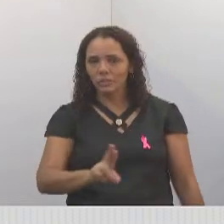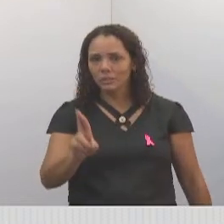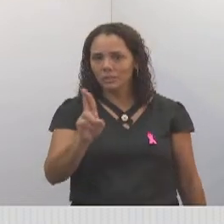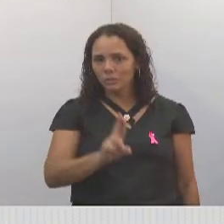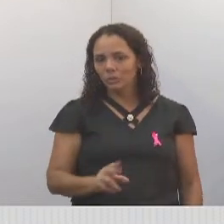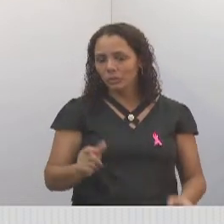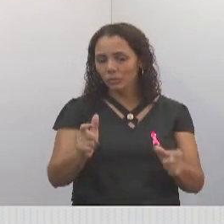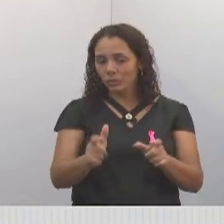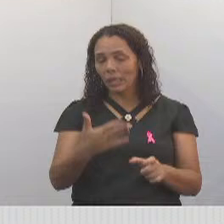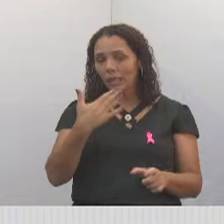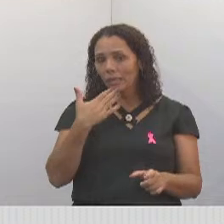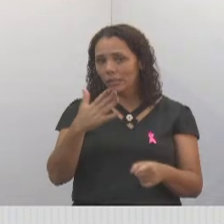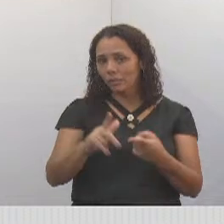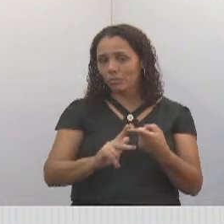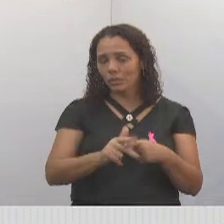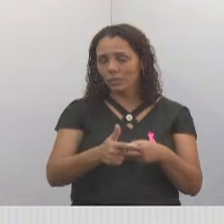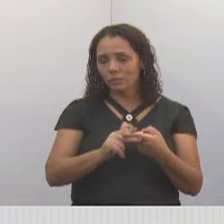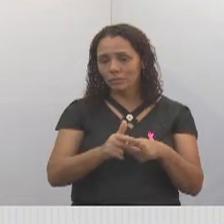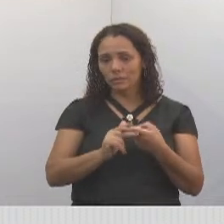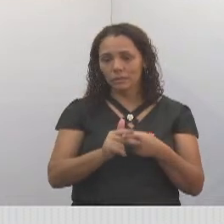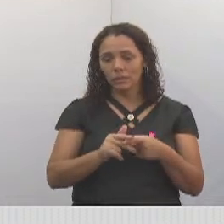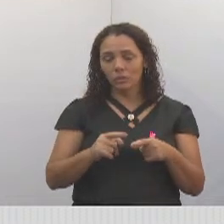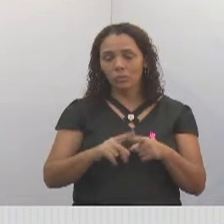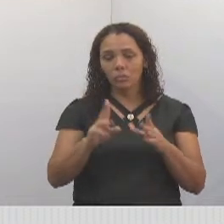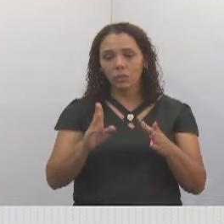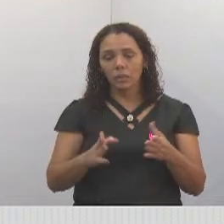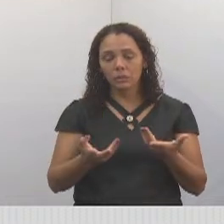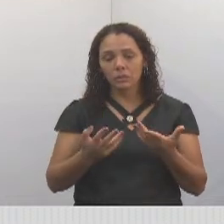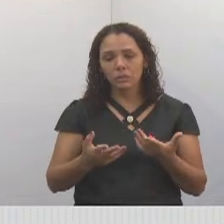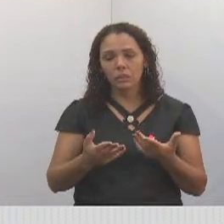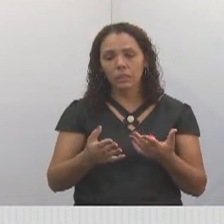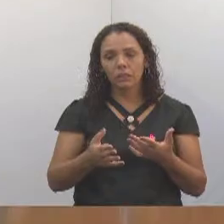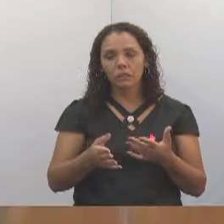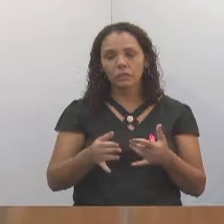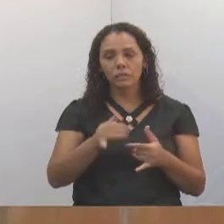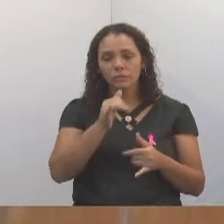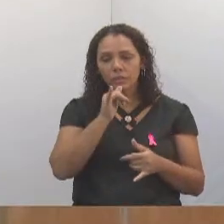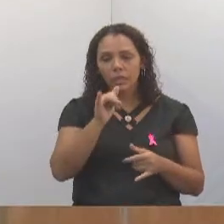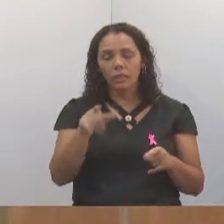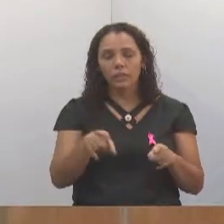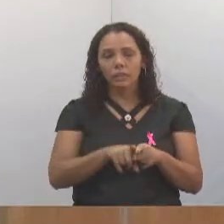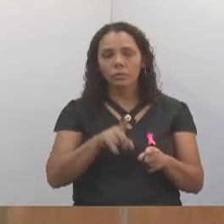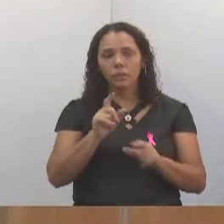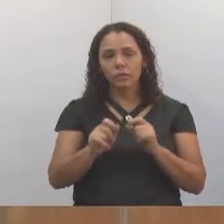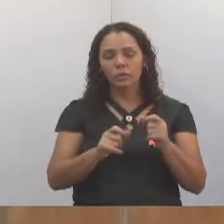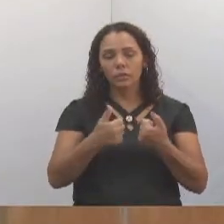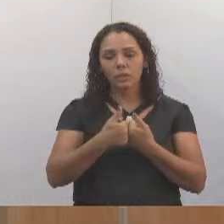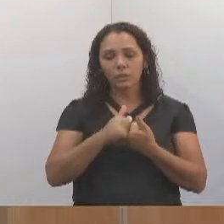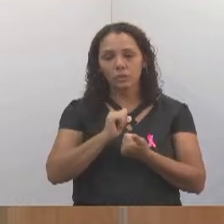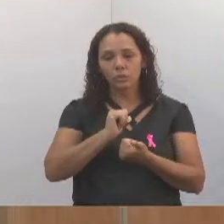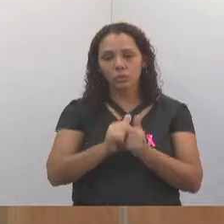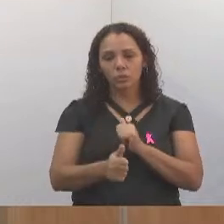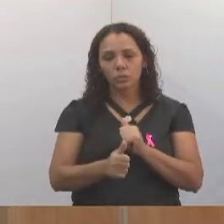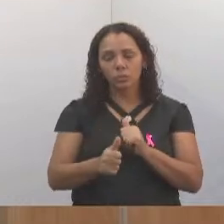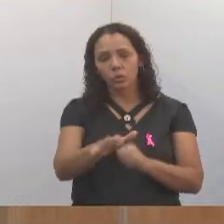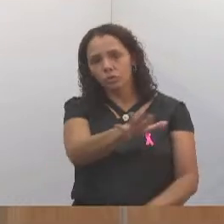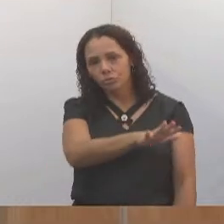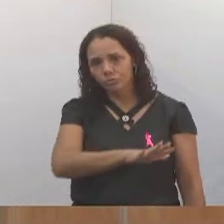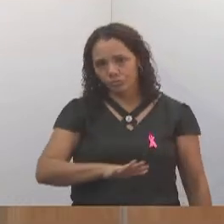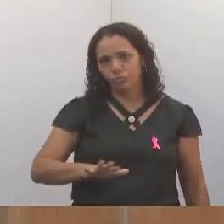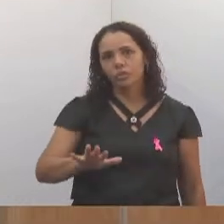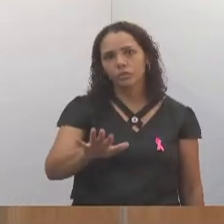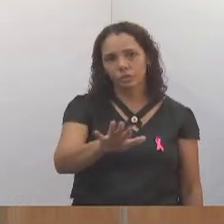eu peço essa manutenção. Mas eu quero fazer um comentário do esporte de um modo